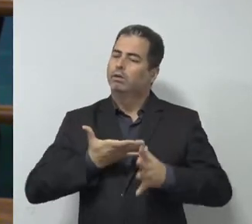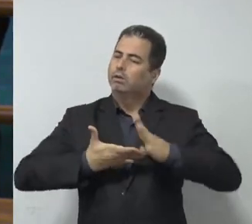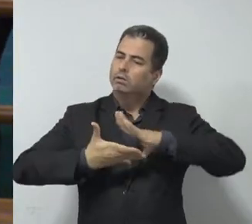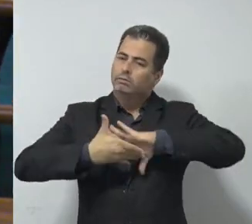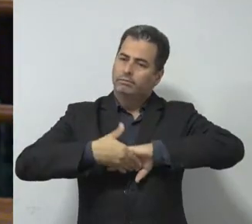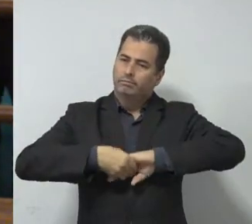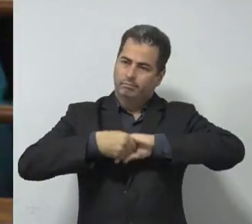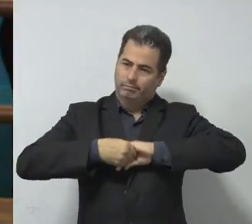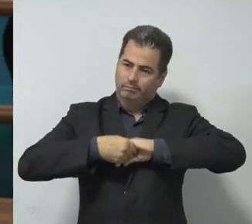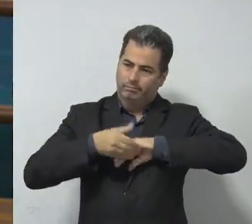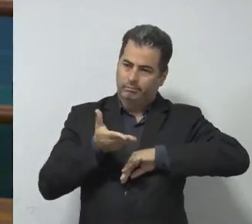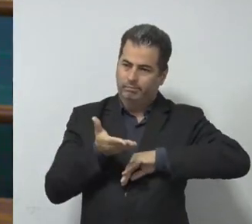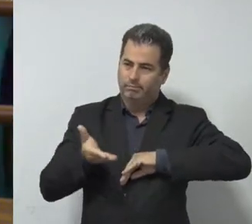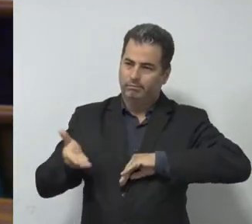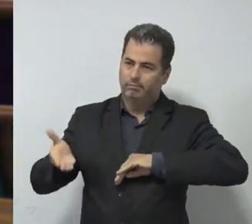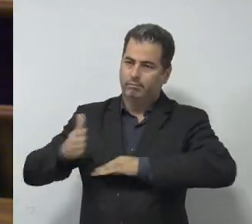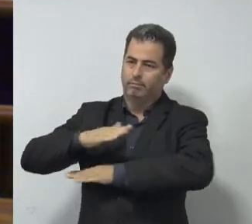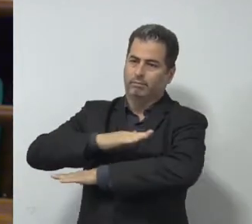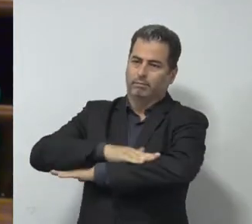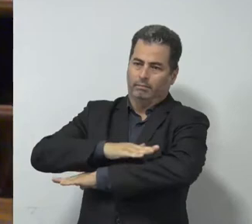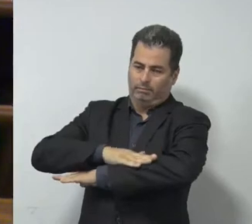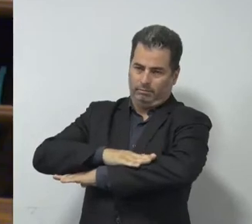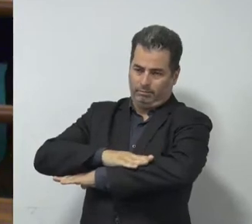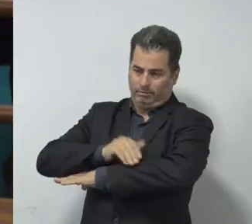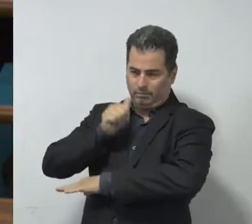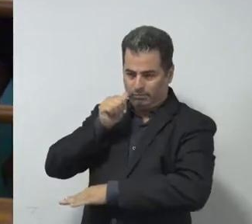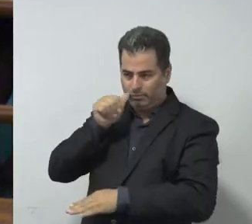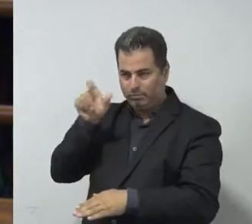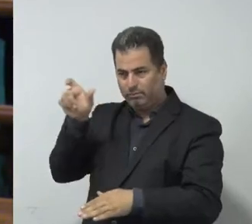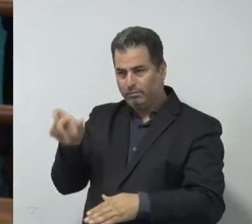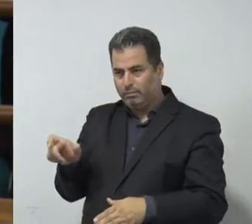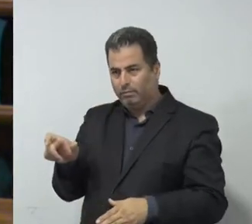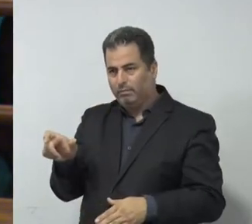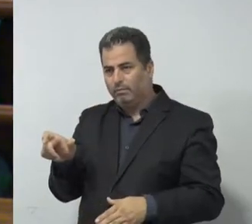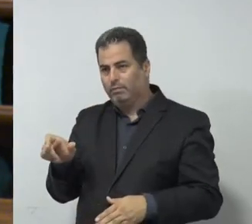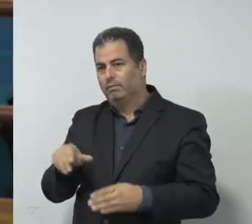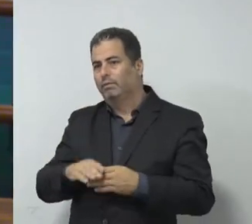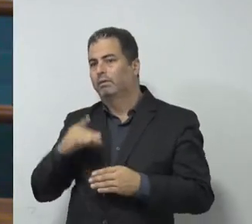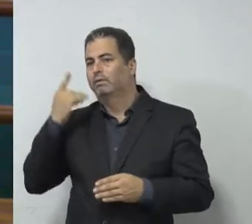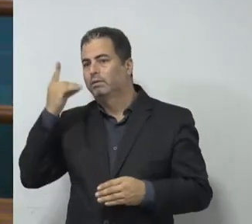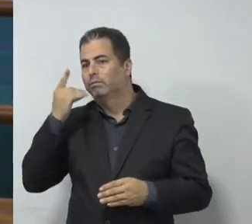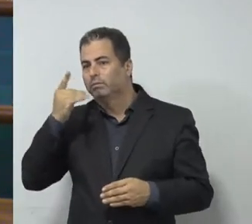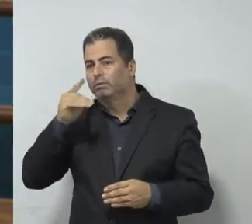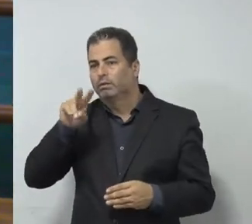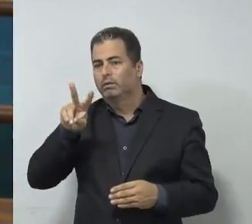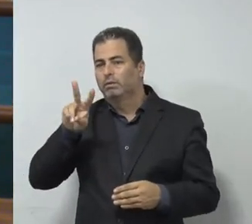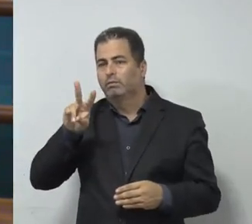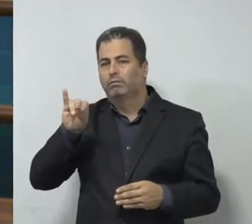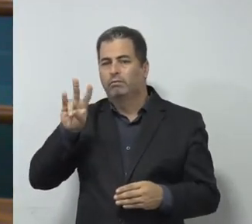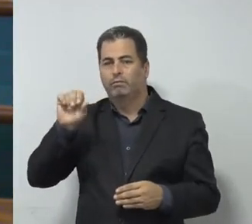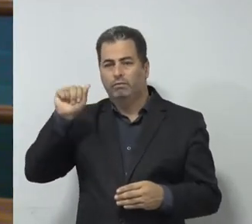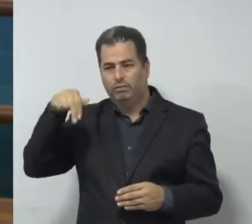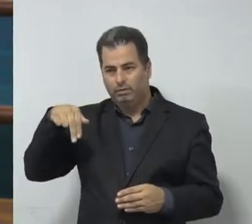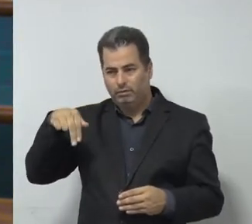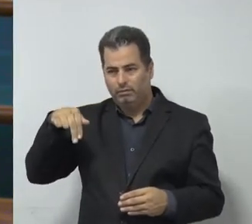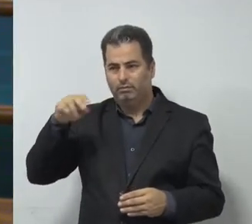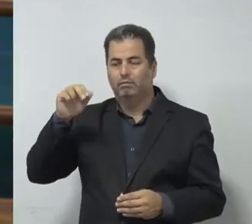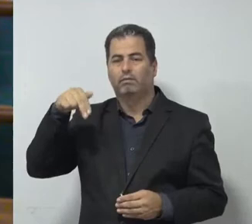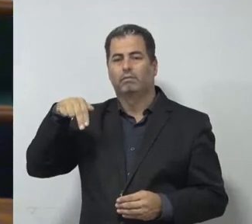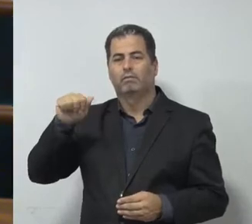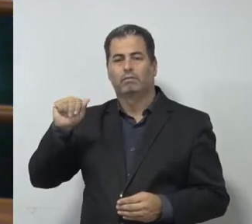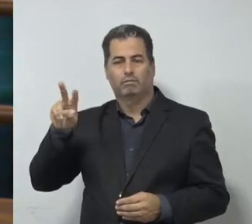mesa, na pessoa da nossa primeira-dama, deputada estadual, Viviane